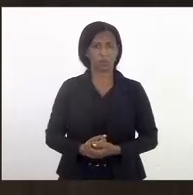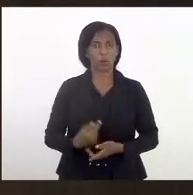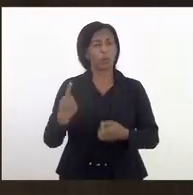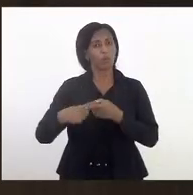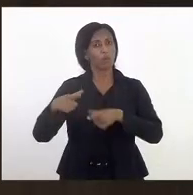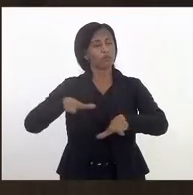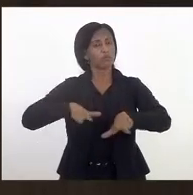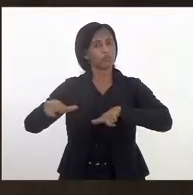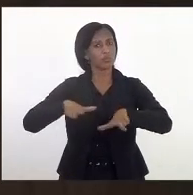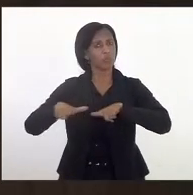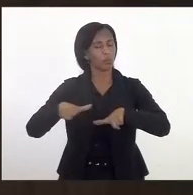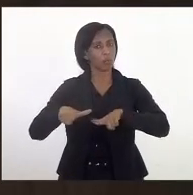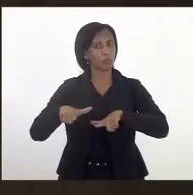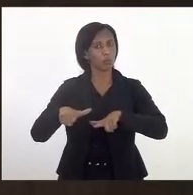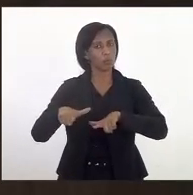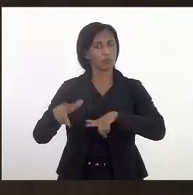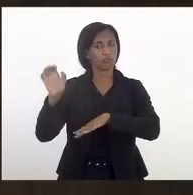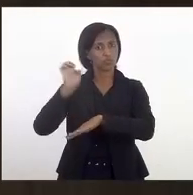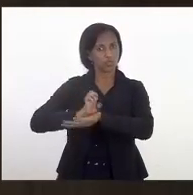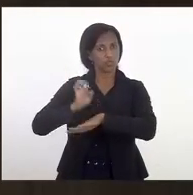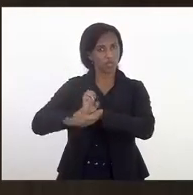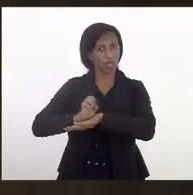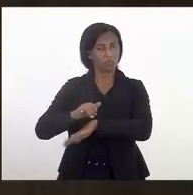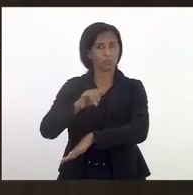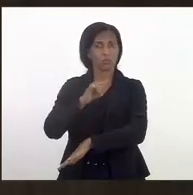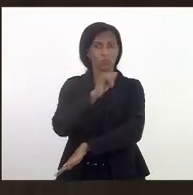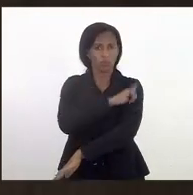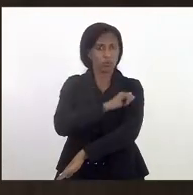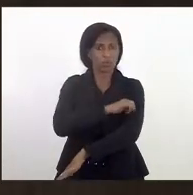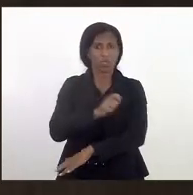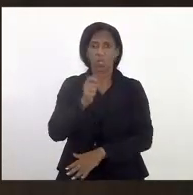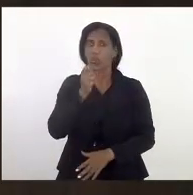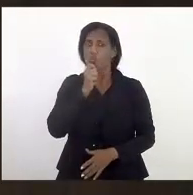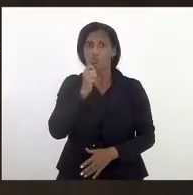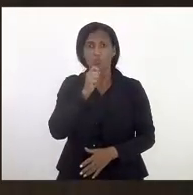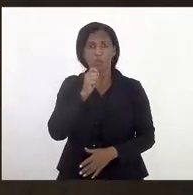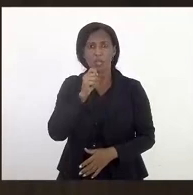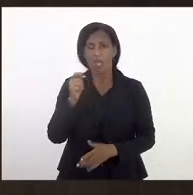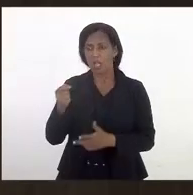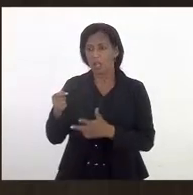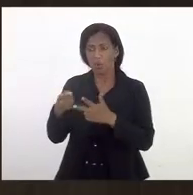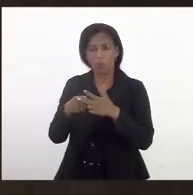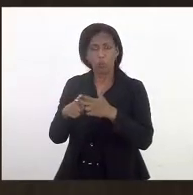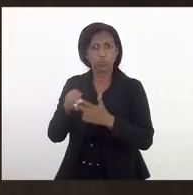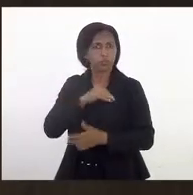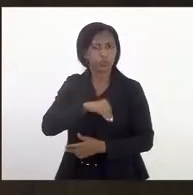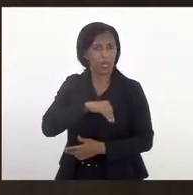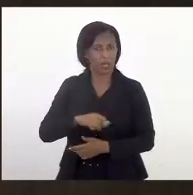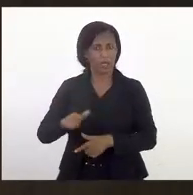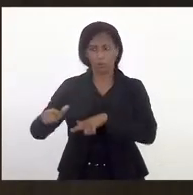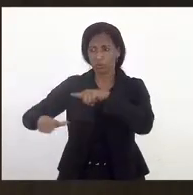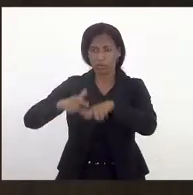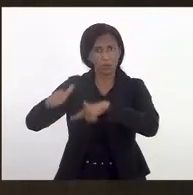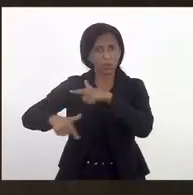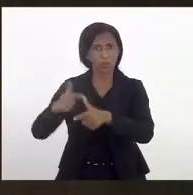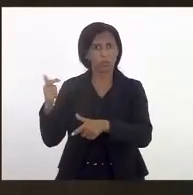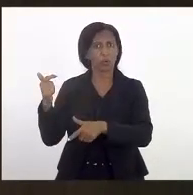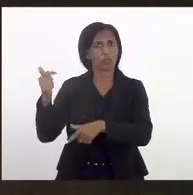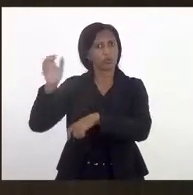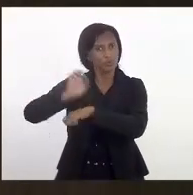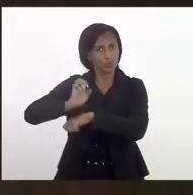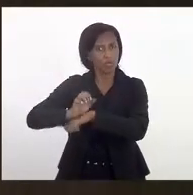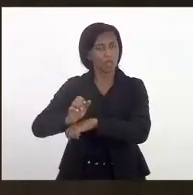servidores do Estado do Rio de Janeiro então a 7 e sem nenhum tipo de recomposição de perdas os servidores do Estado do Rio de Janeiro estão